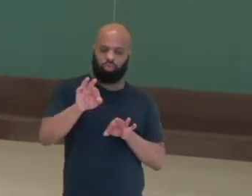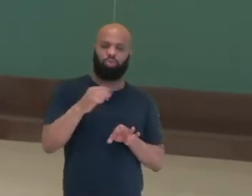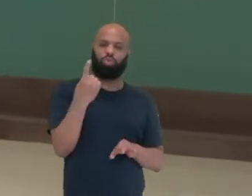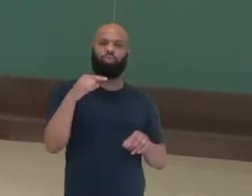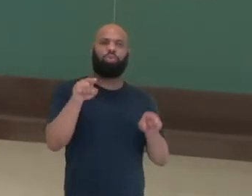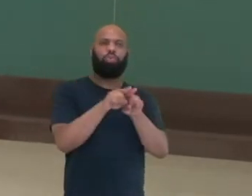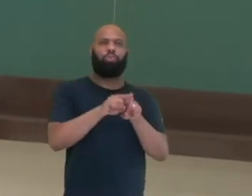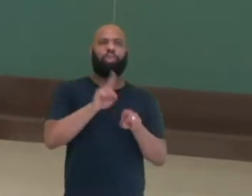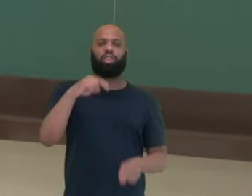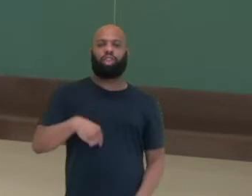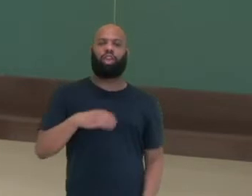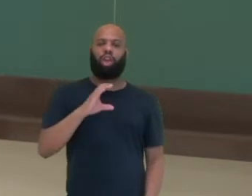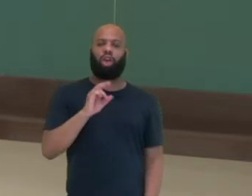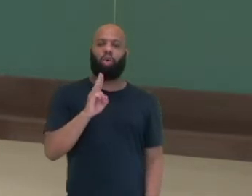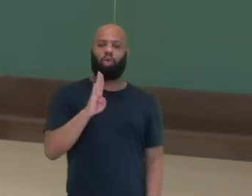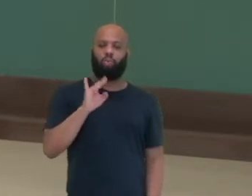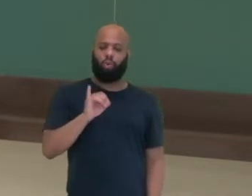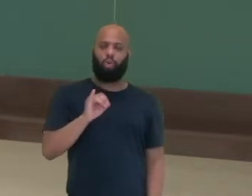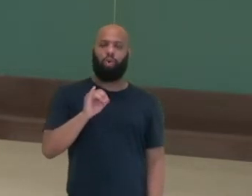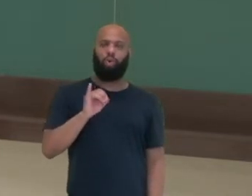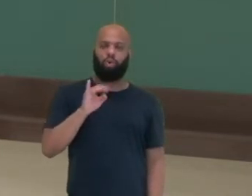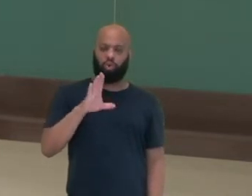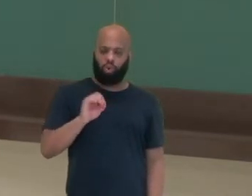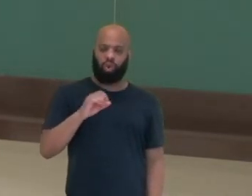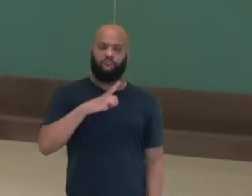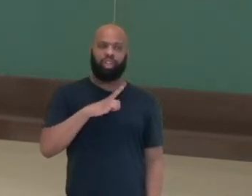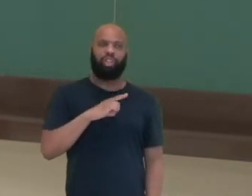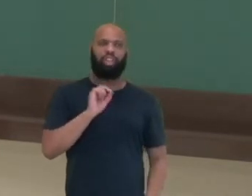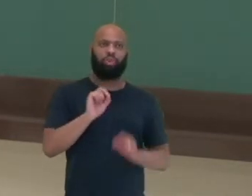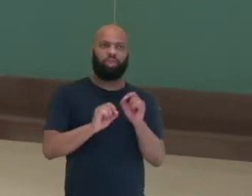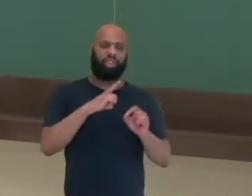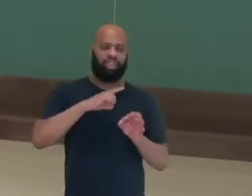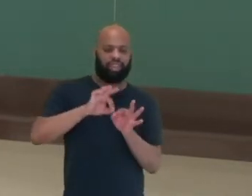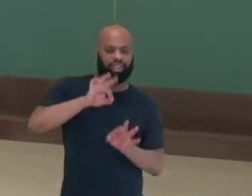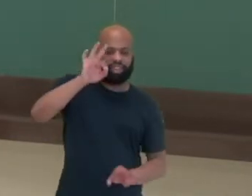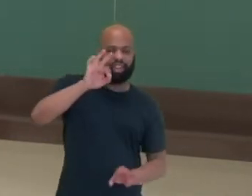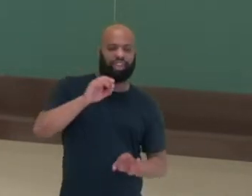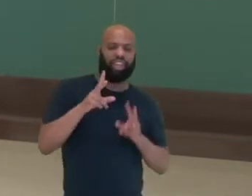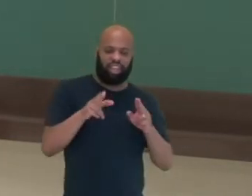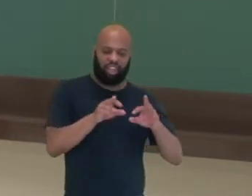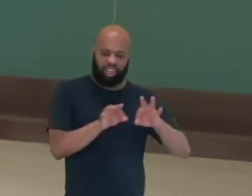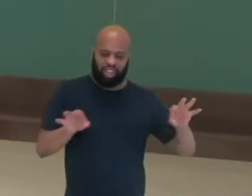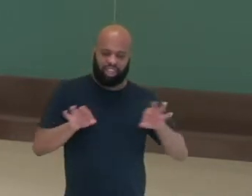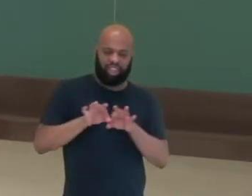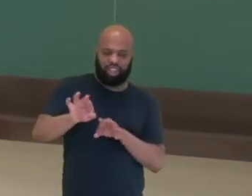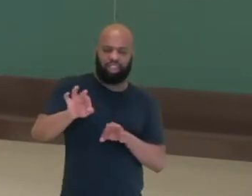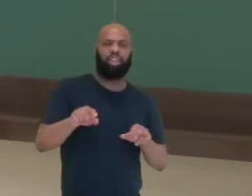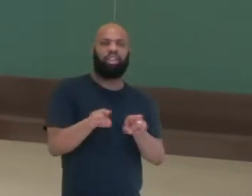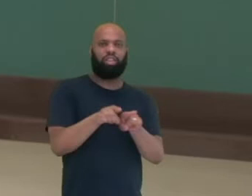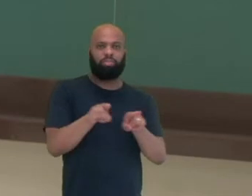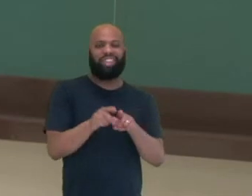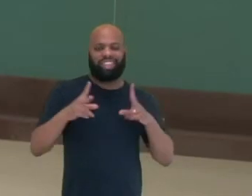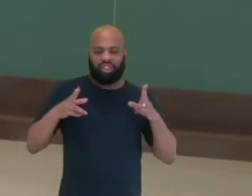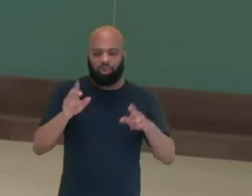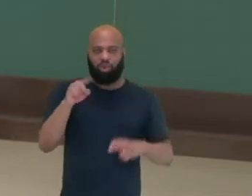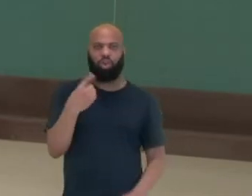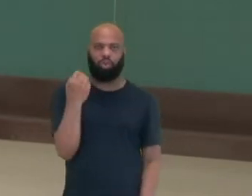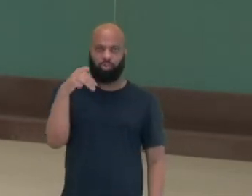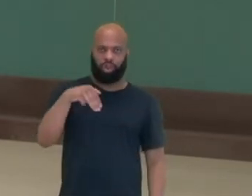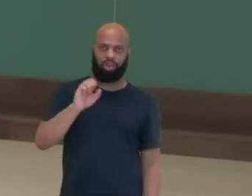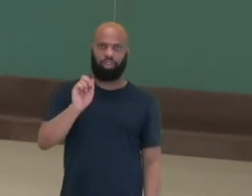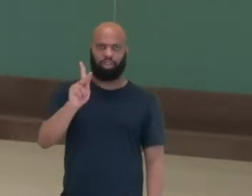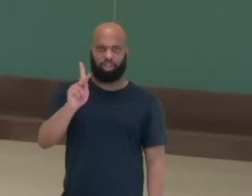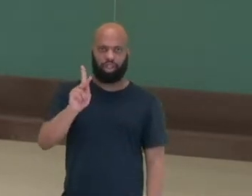falando de cubo, tem todos os ladinhos iguais. Então, o cubo tem as dimensões iguais também. Comprimento, altura e largura são